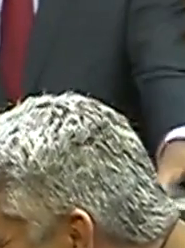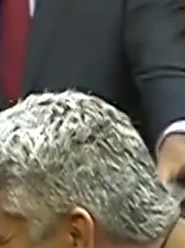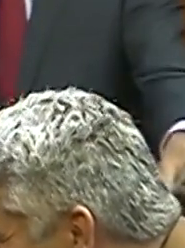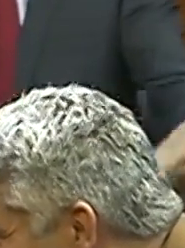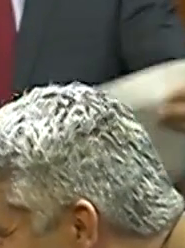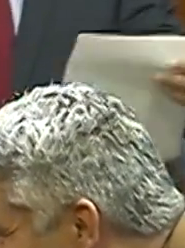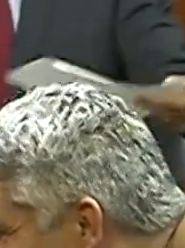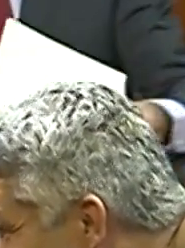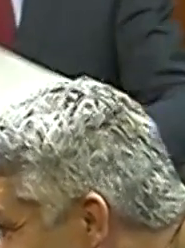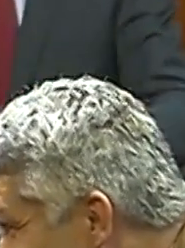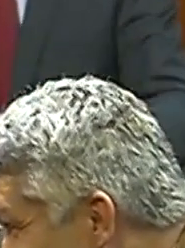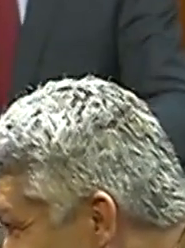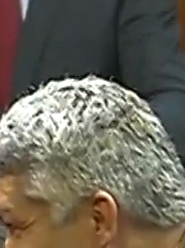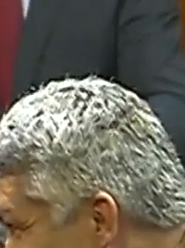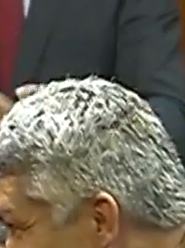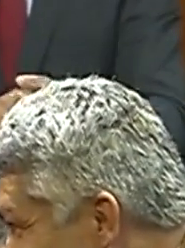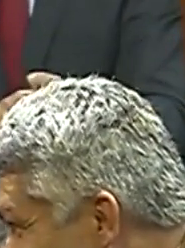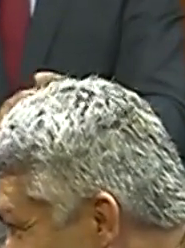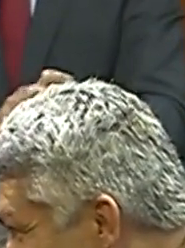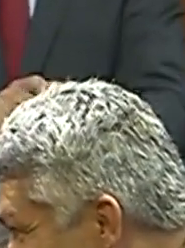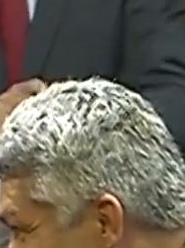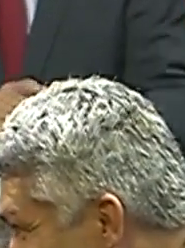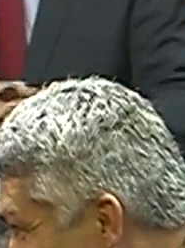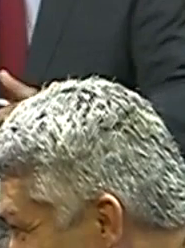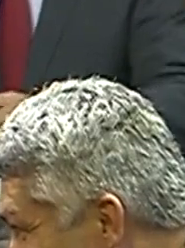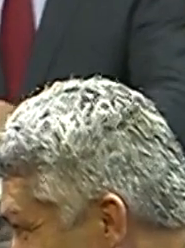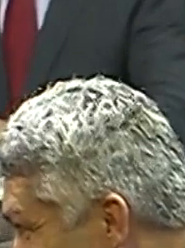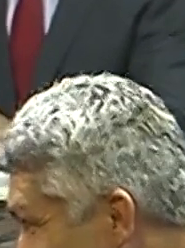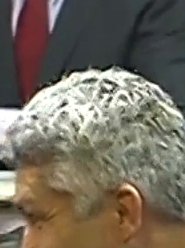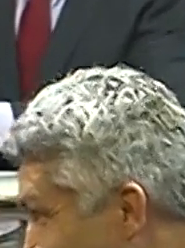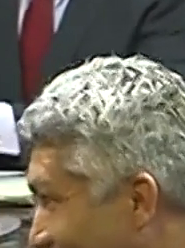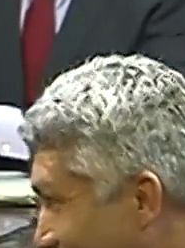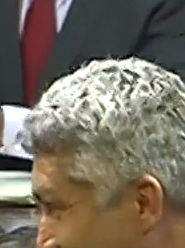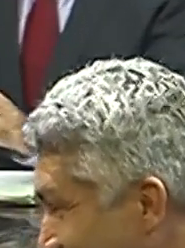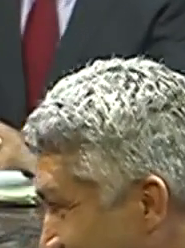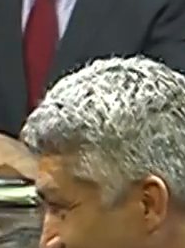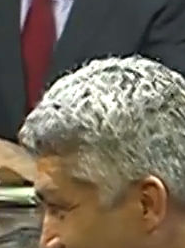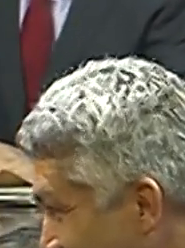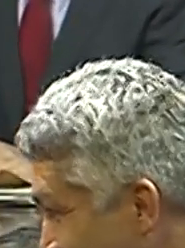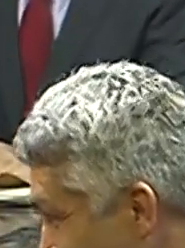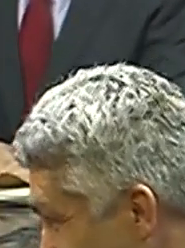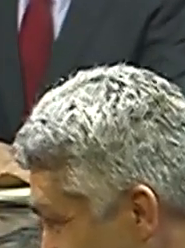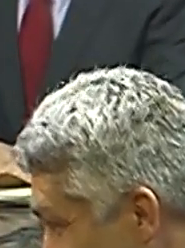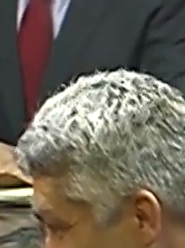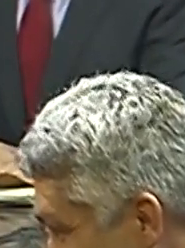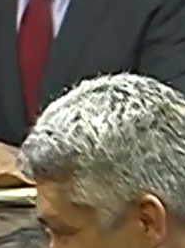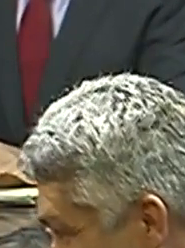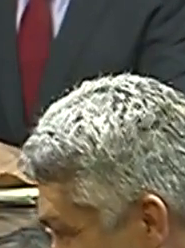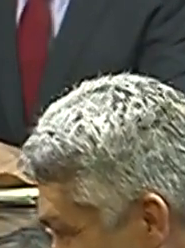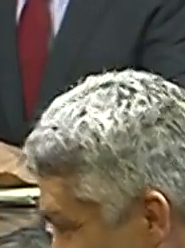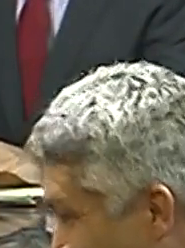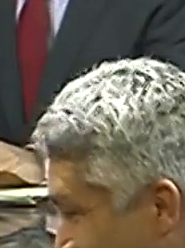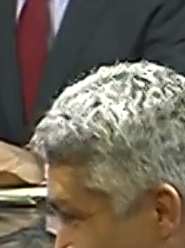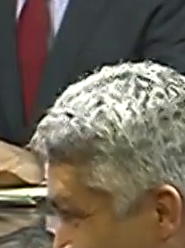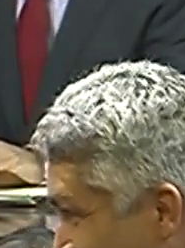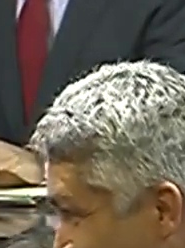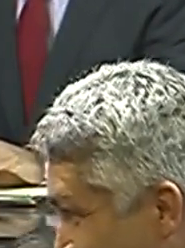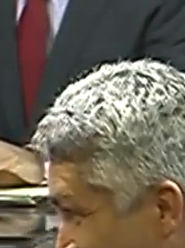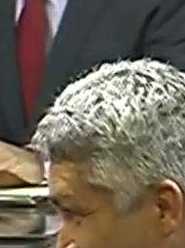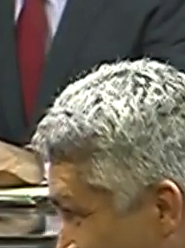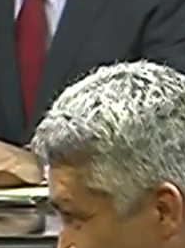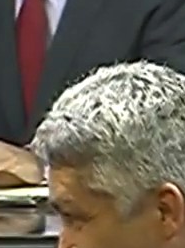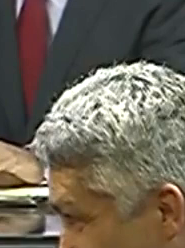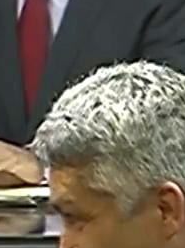Obrigada, Milton. Obrigada, Heitor. Bom, vamos comentar então com o Marco Antônio aqui o discurso do governador Zema. Né, ele chegou a